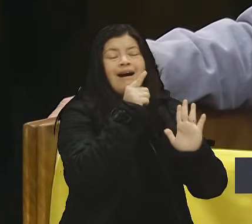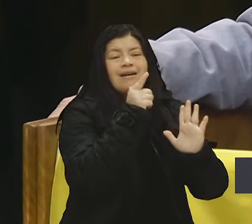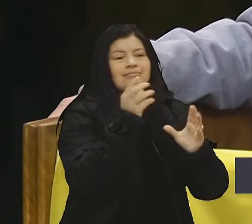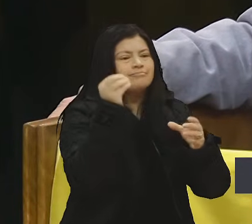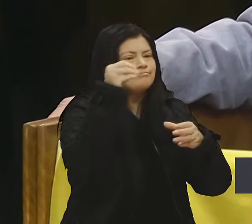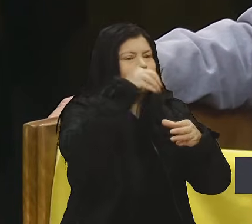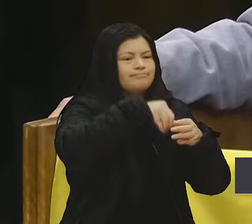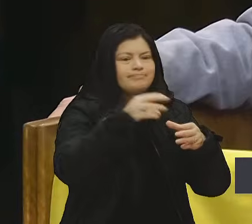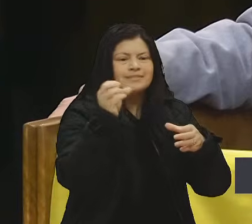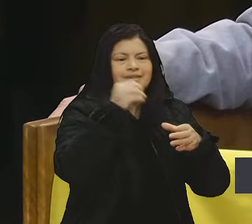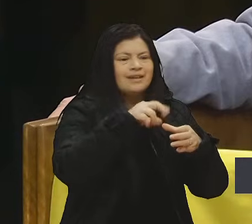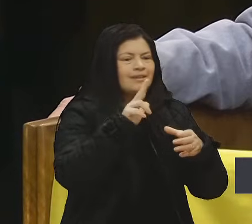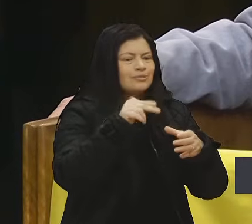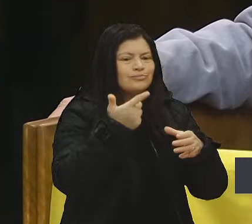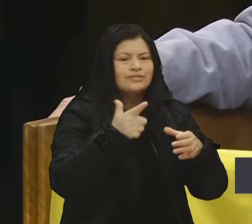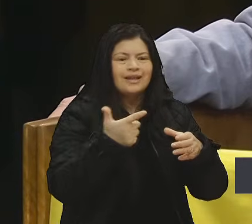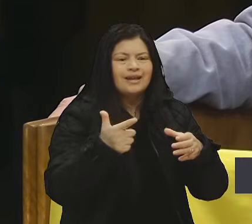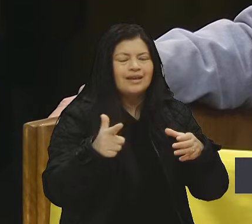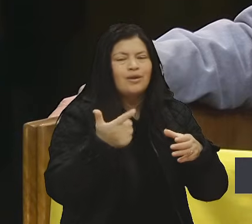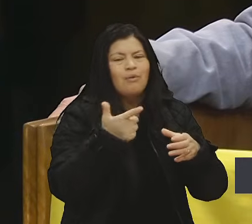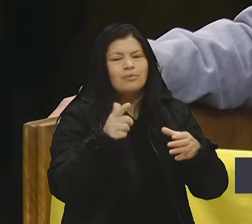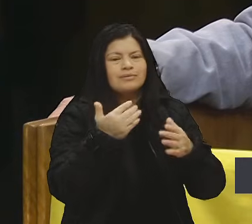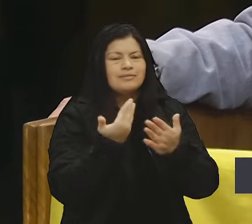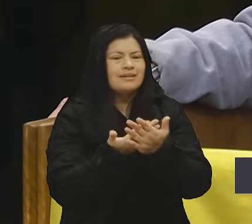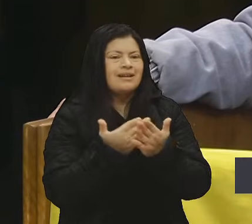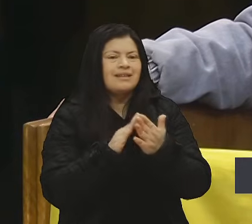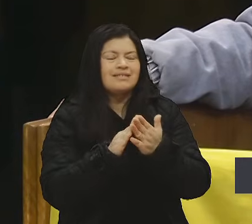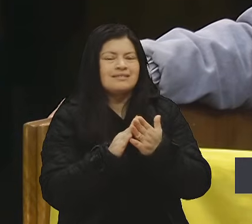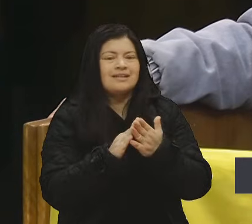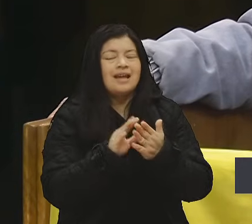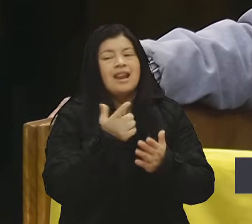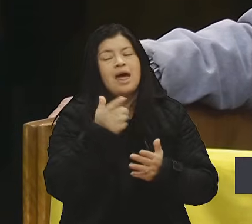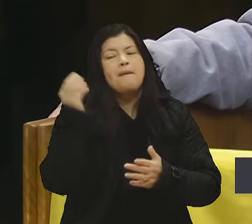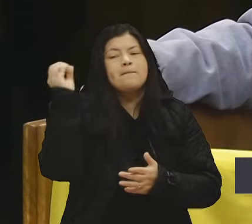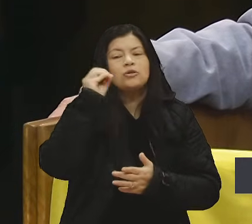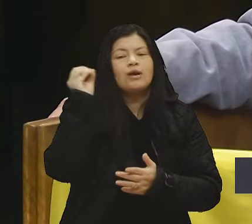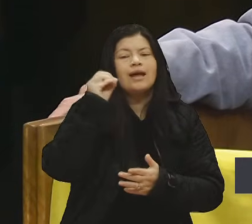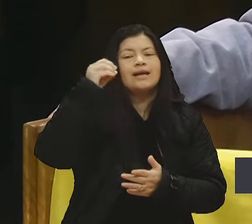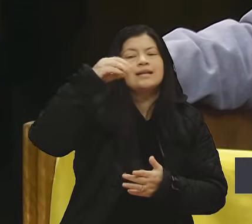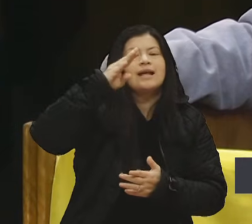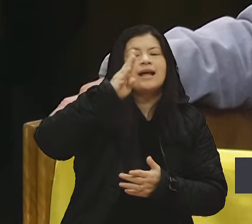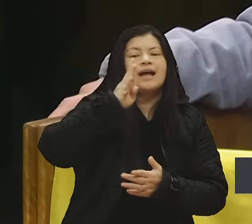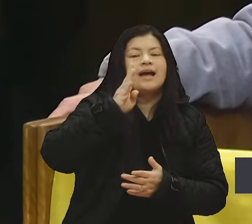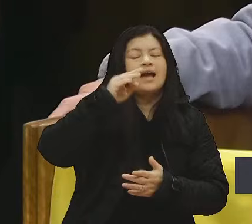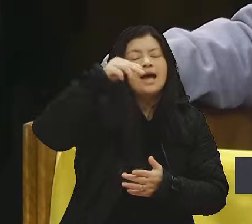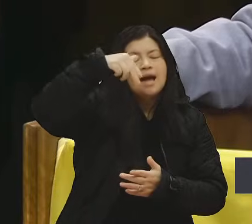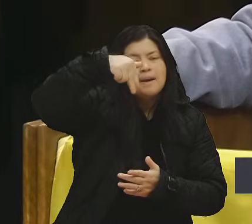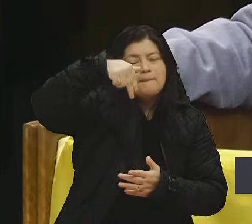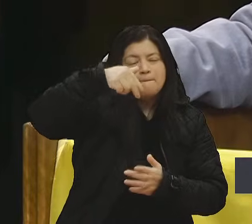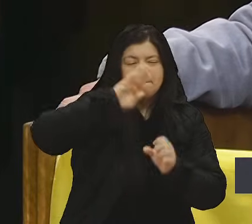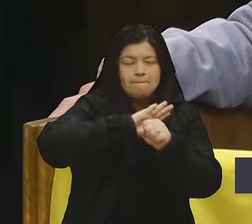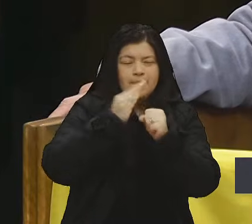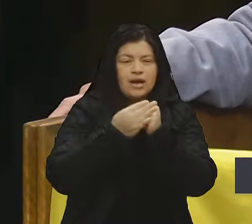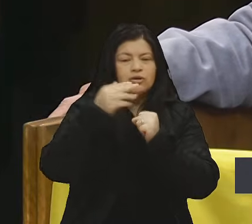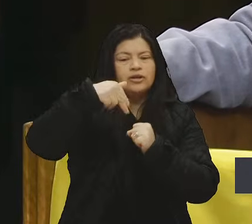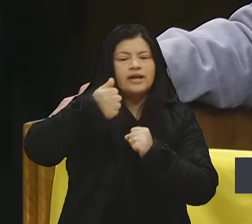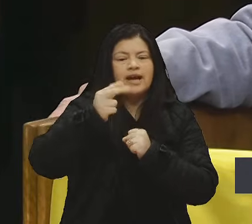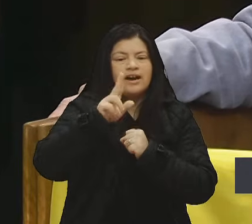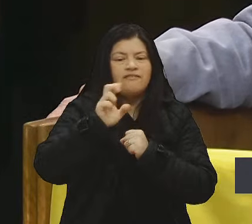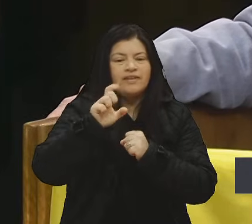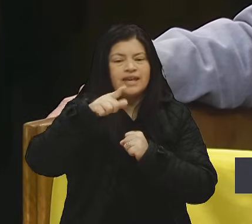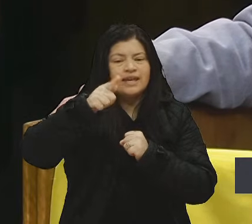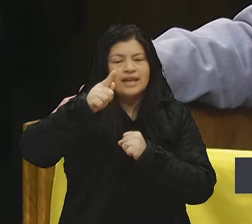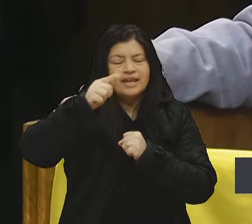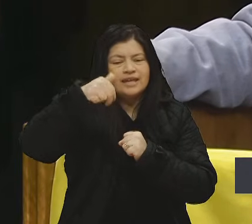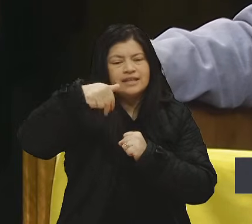E tem uma em Porto Alegre, no bairro dos Navegantes, que o diretor recebeu em 6 parcelas 300 mil.